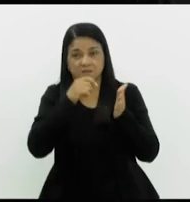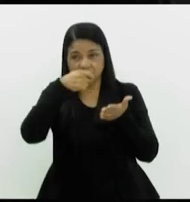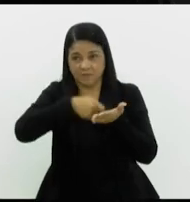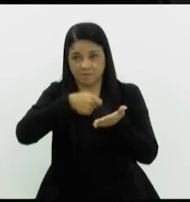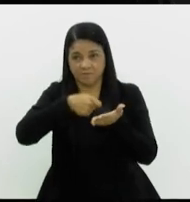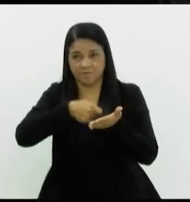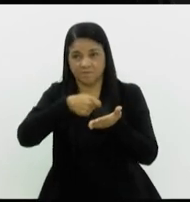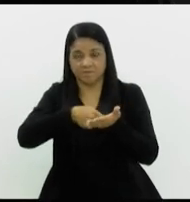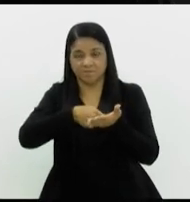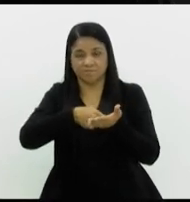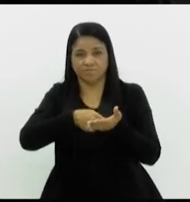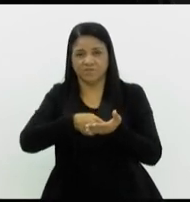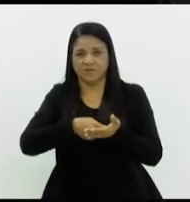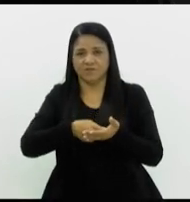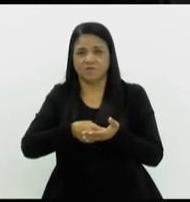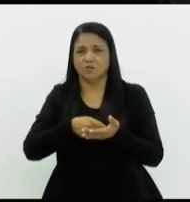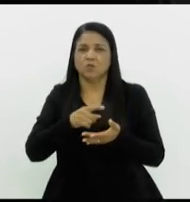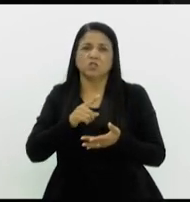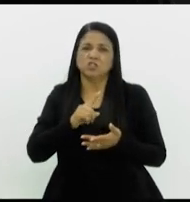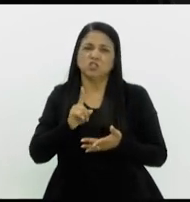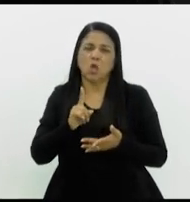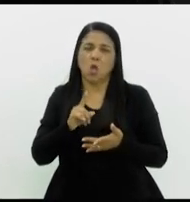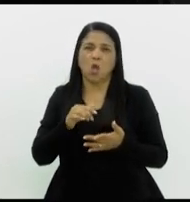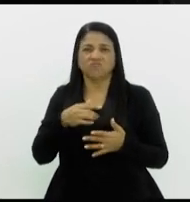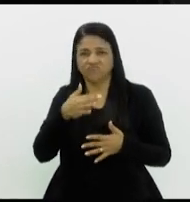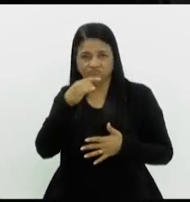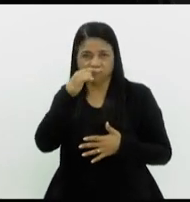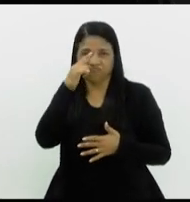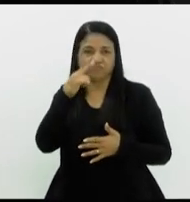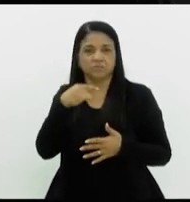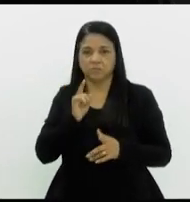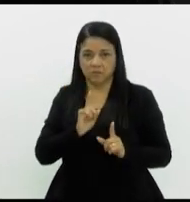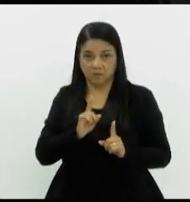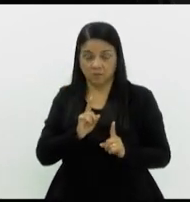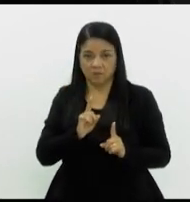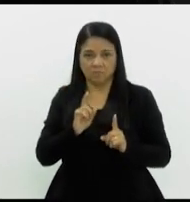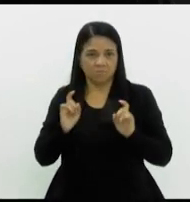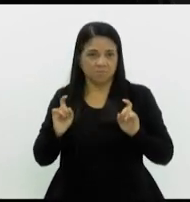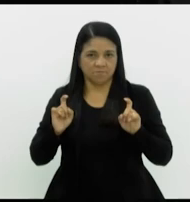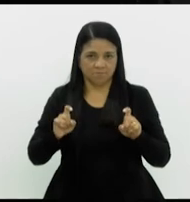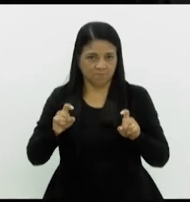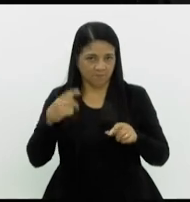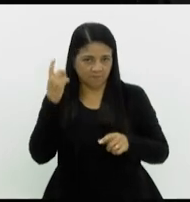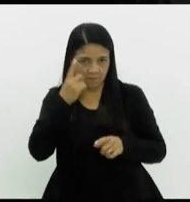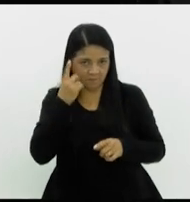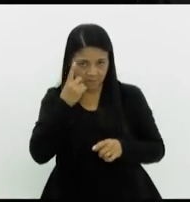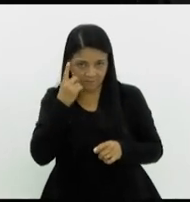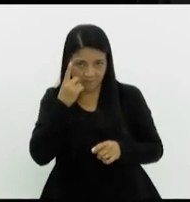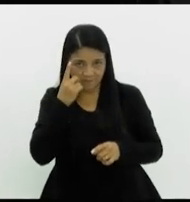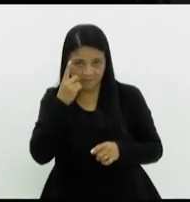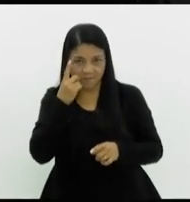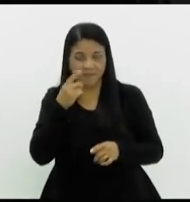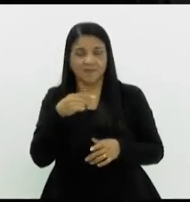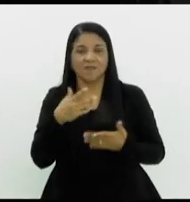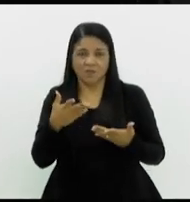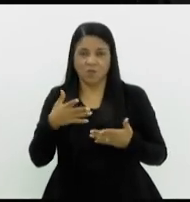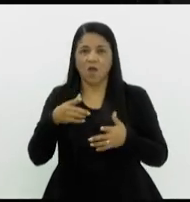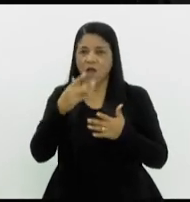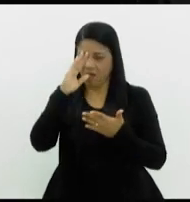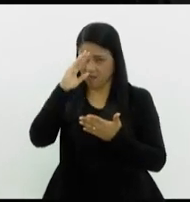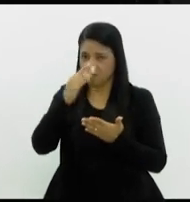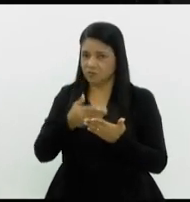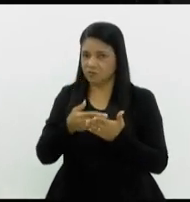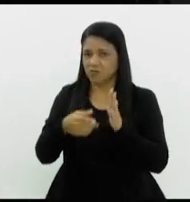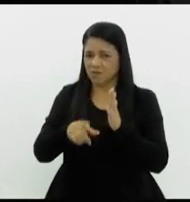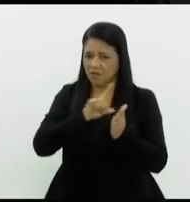impositivas não são um capricho parlamentar. E acho que, acredito que na fala daqueles colegas que me